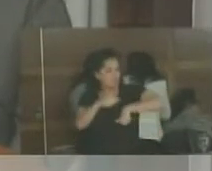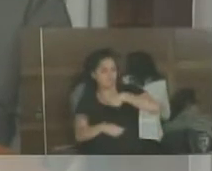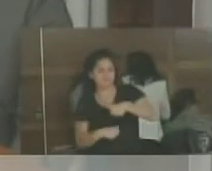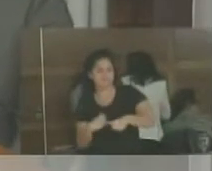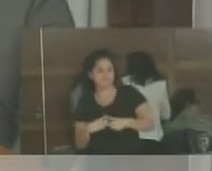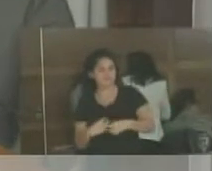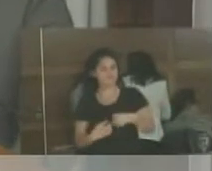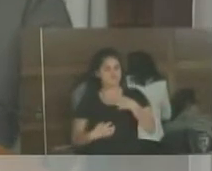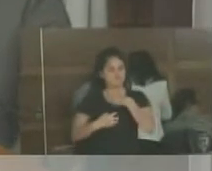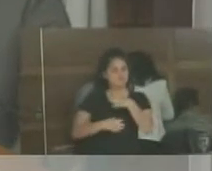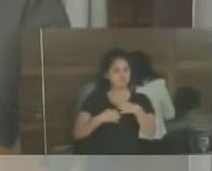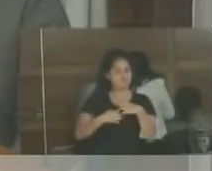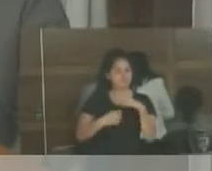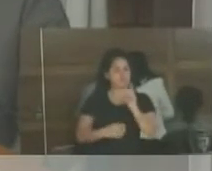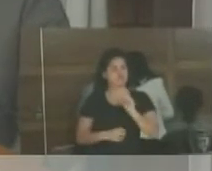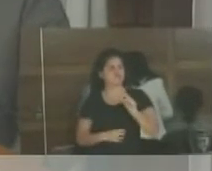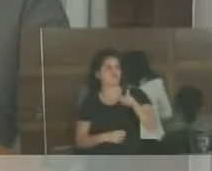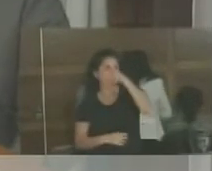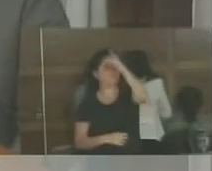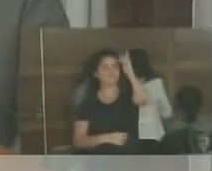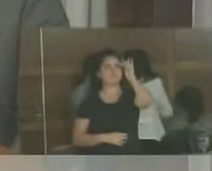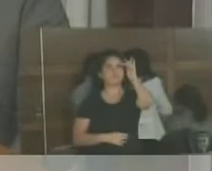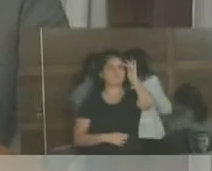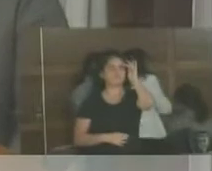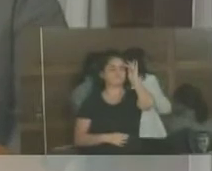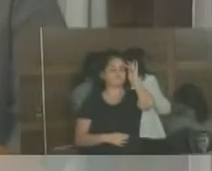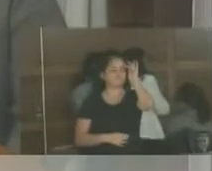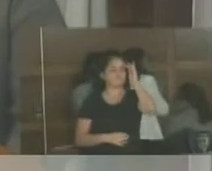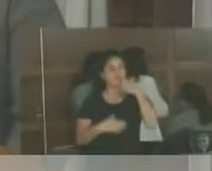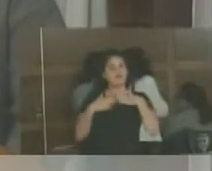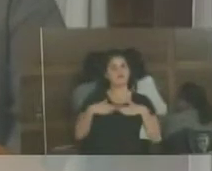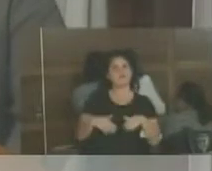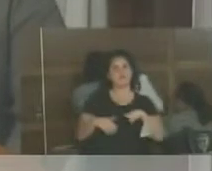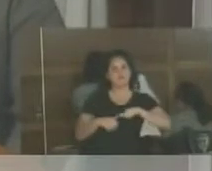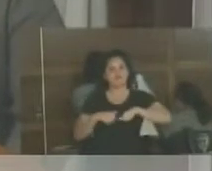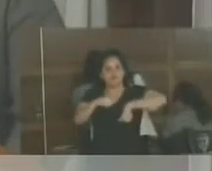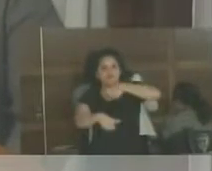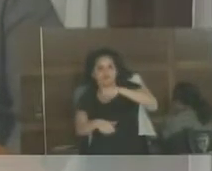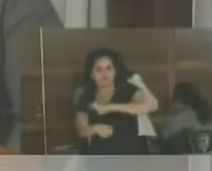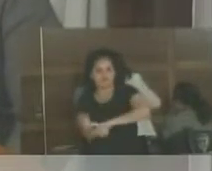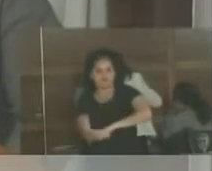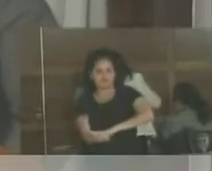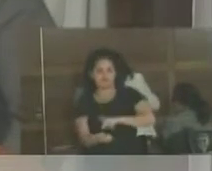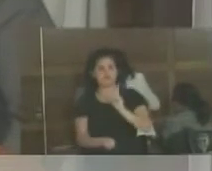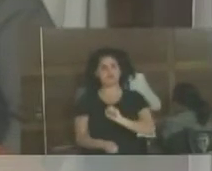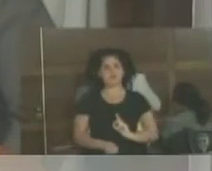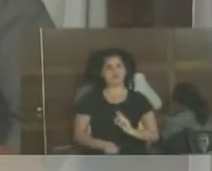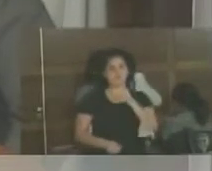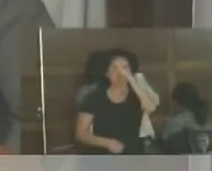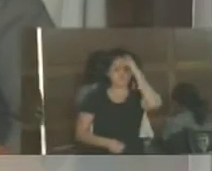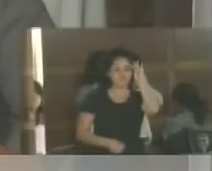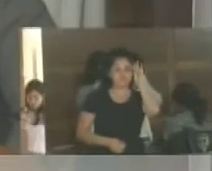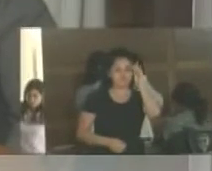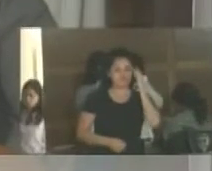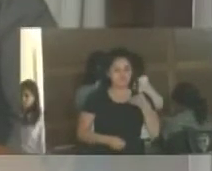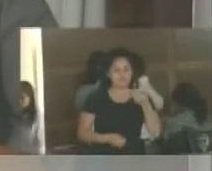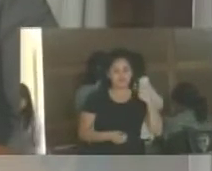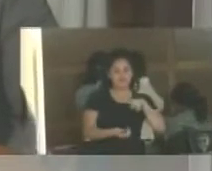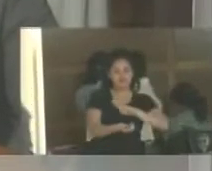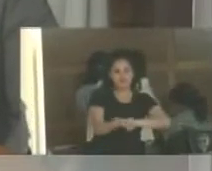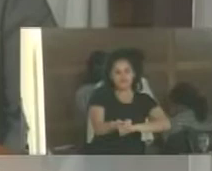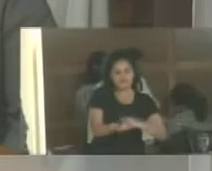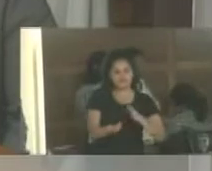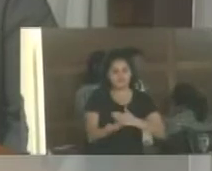humor. E não é só aquela pessoa que era calma e ficou nervosa, não. Às vezes é aquela pessoa que era nervosa e passa a ficar calma demais. Sabe,